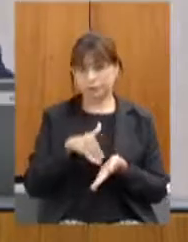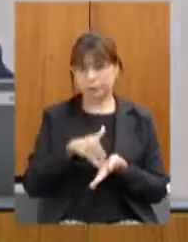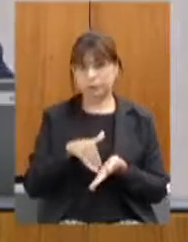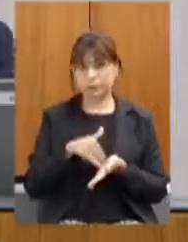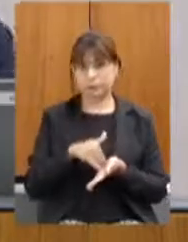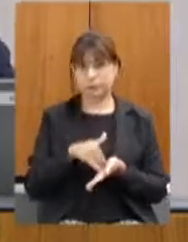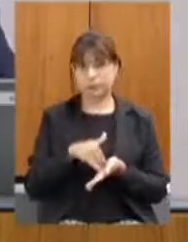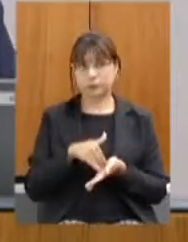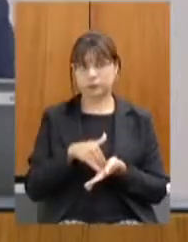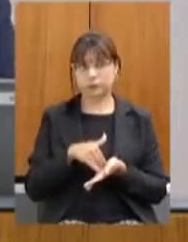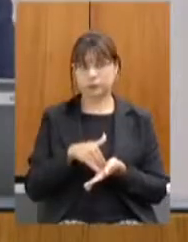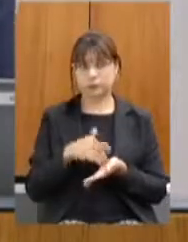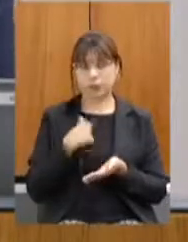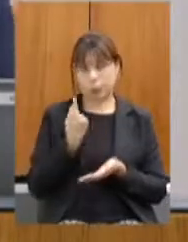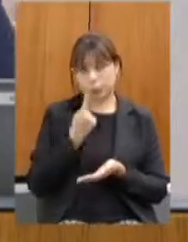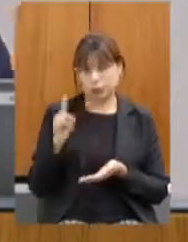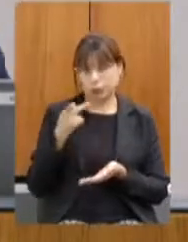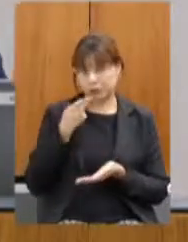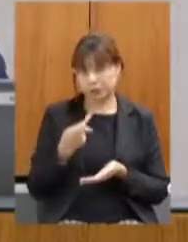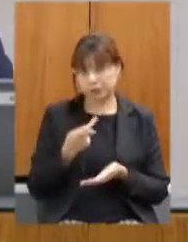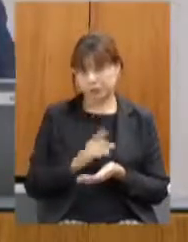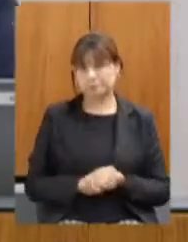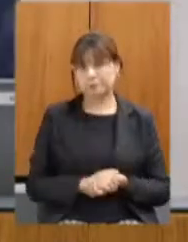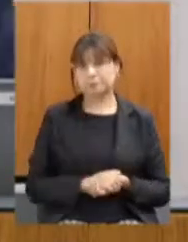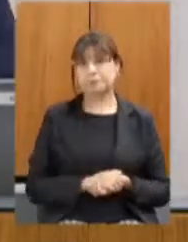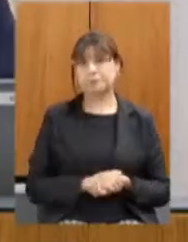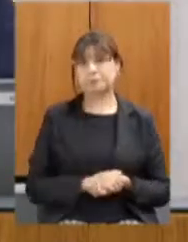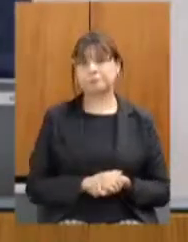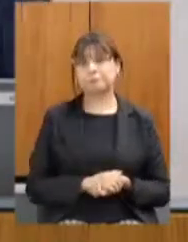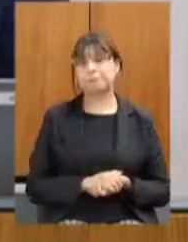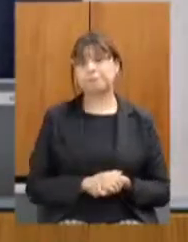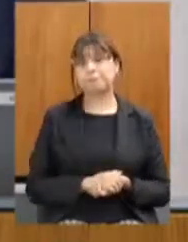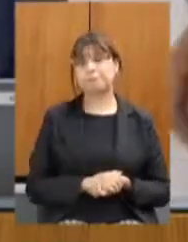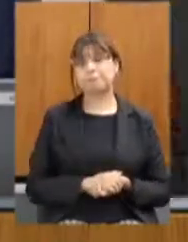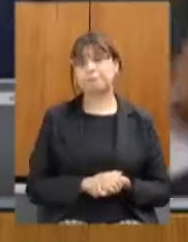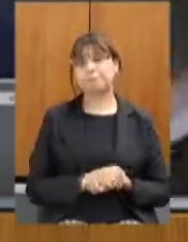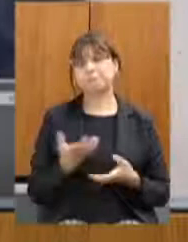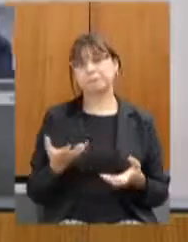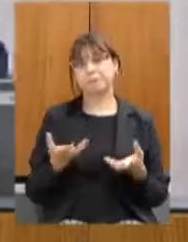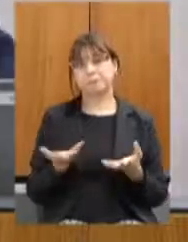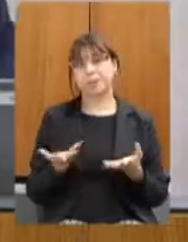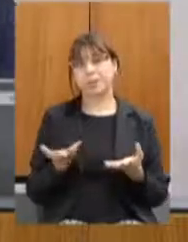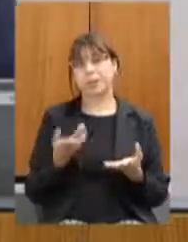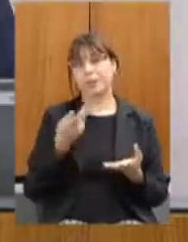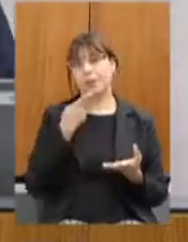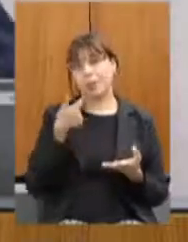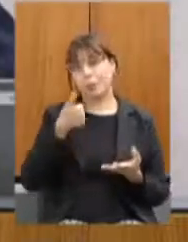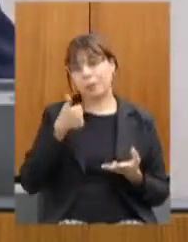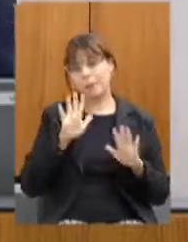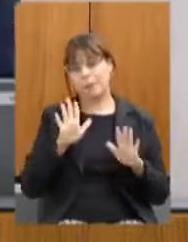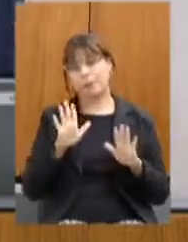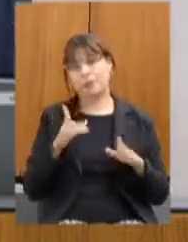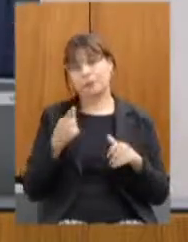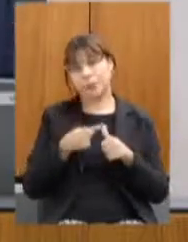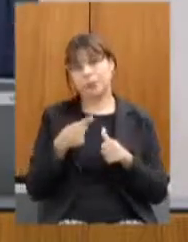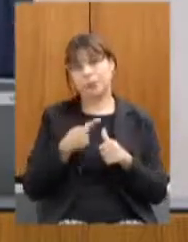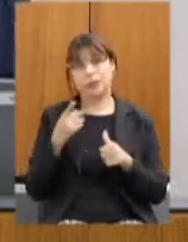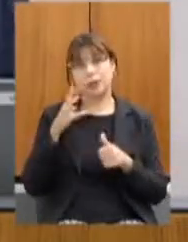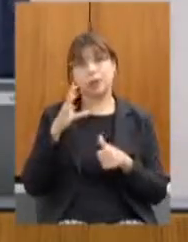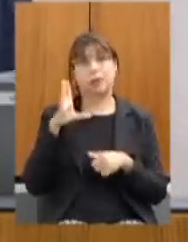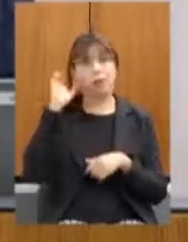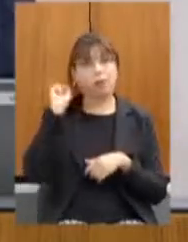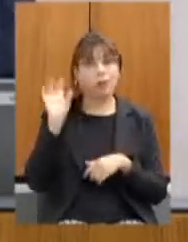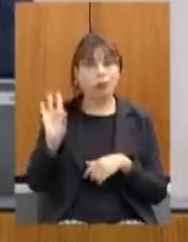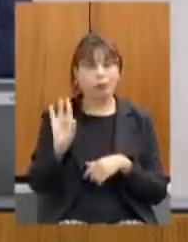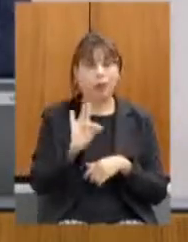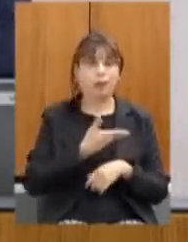E como eu fiquei por último eu teria que usar da palavra primeiro mas eu quis ouvir os companheiros lá da Silva dos deputados e